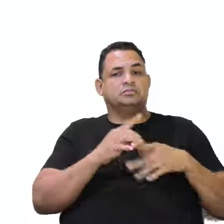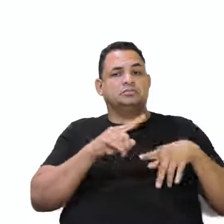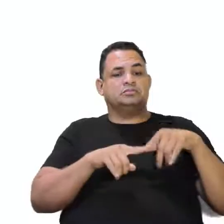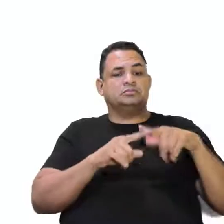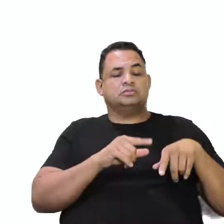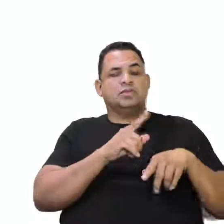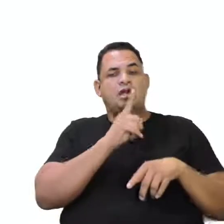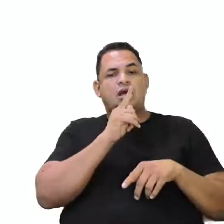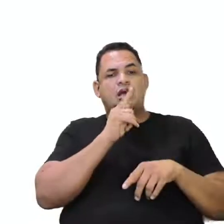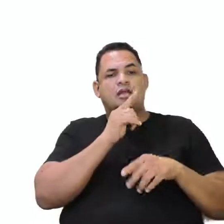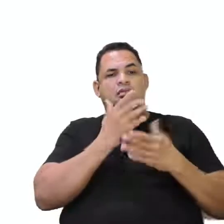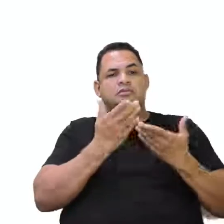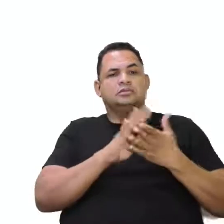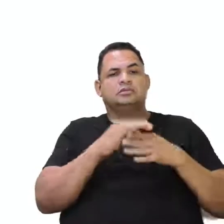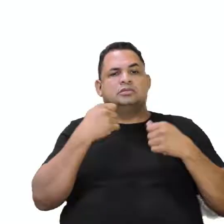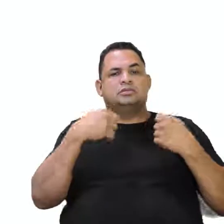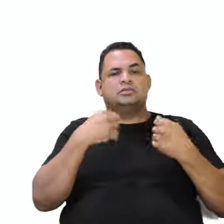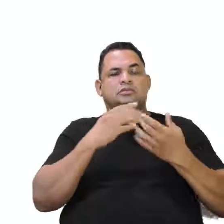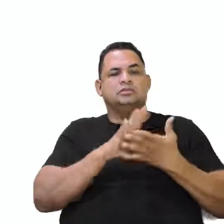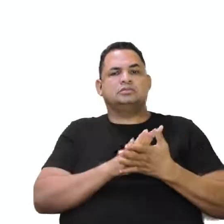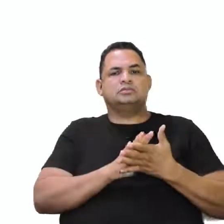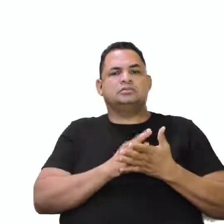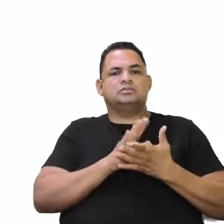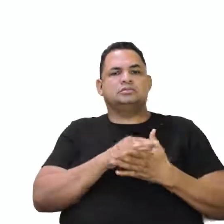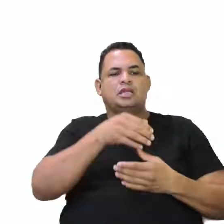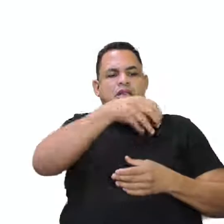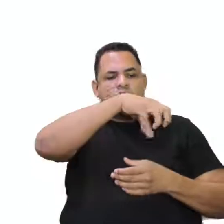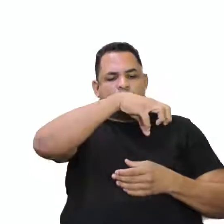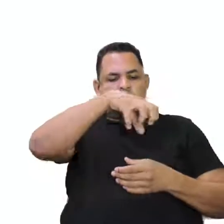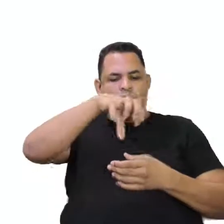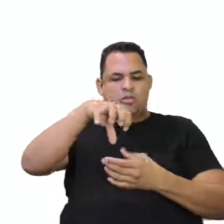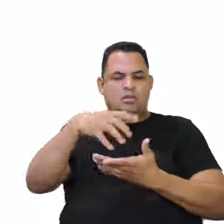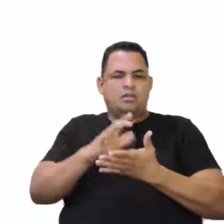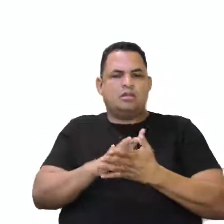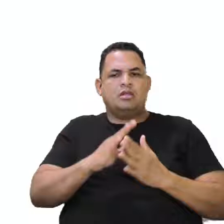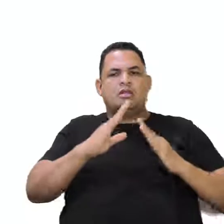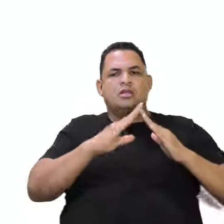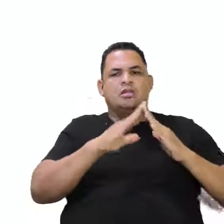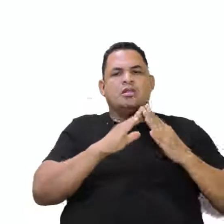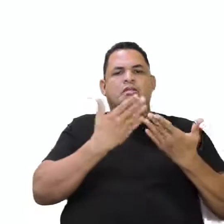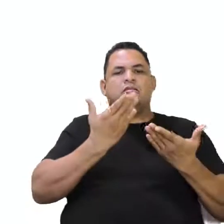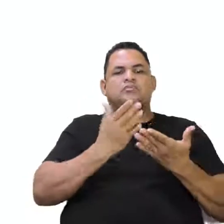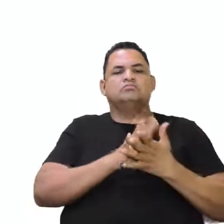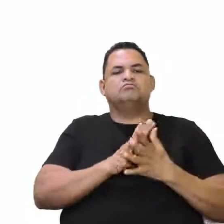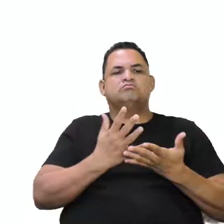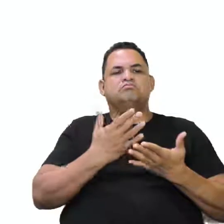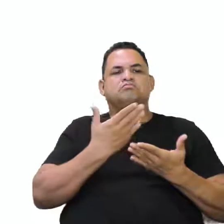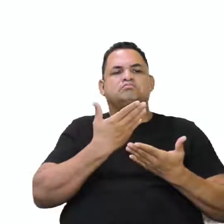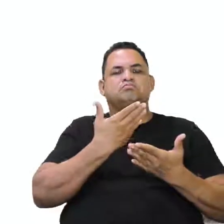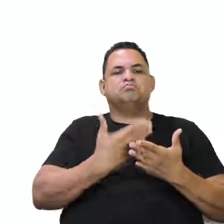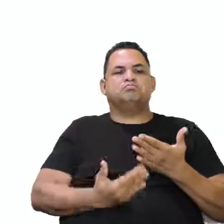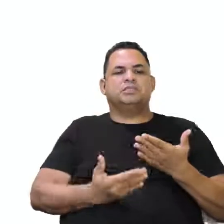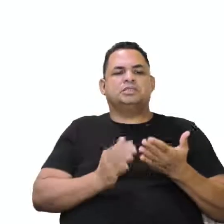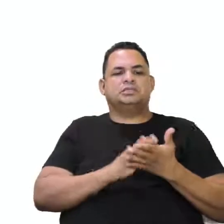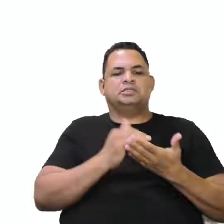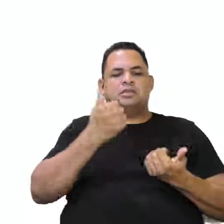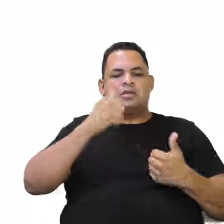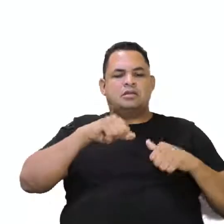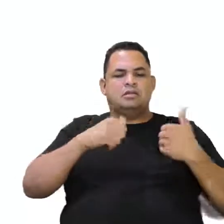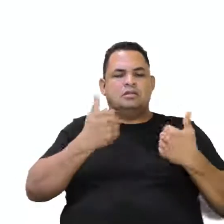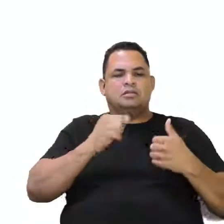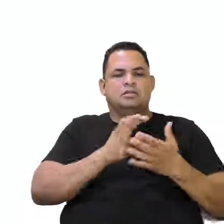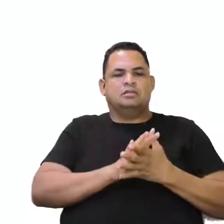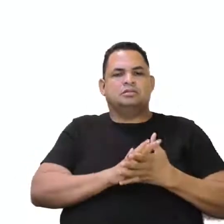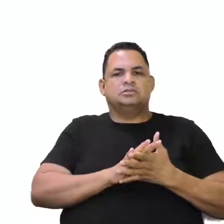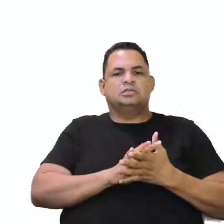hídricos são necessários para o abastecimento das populações, ou seja, as pessoas acabam perdendo a qualidade dessa água potável.